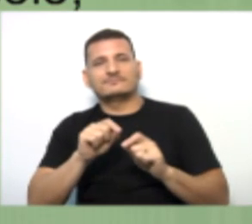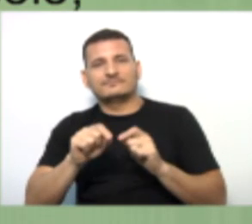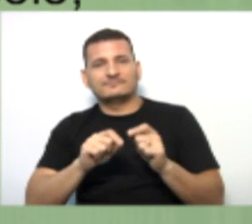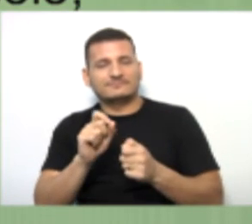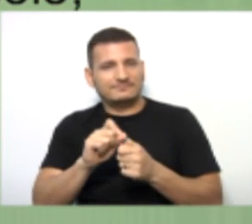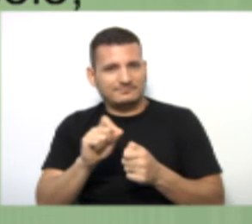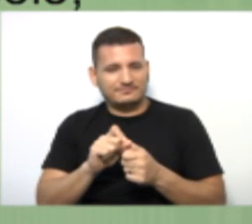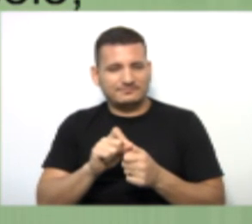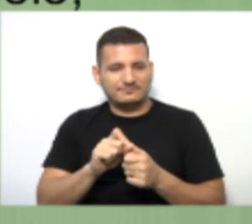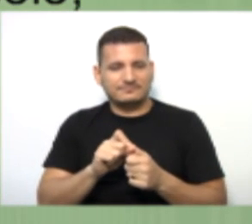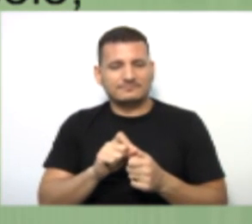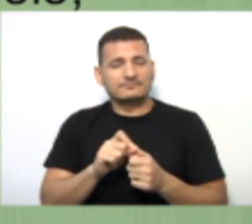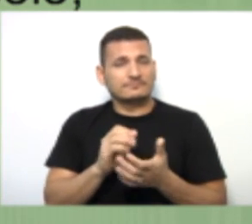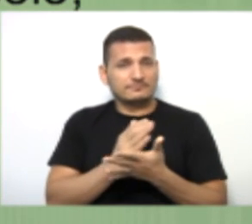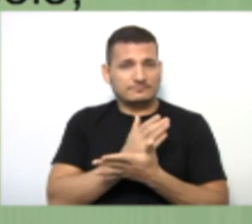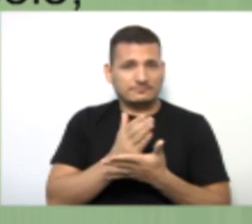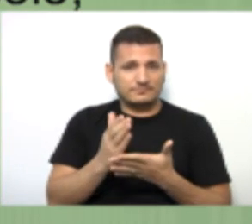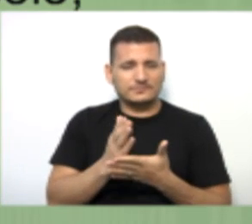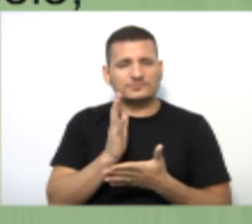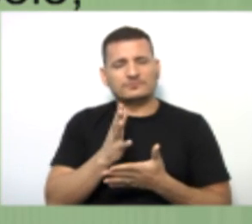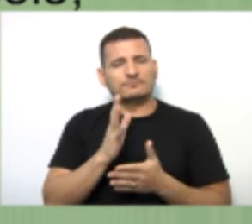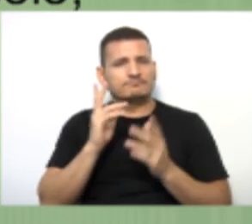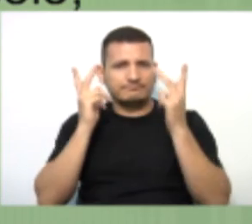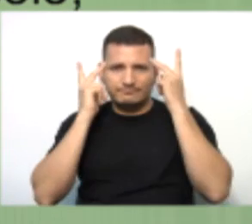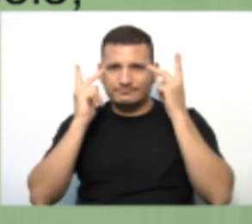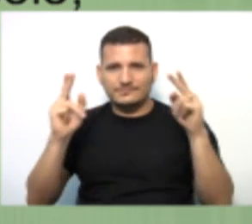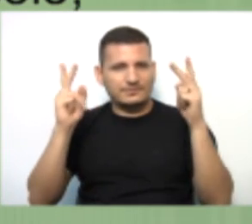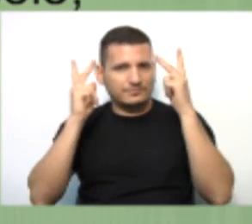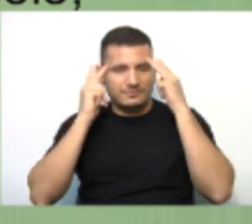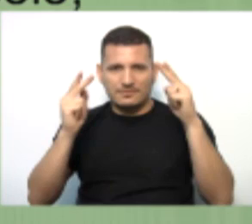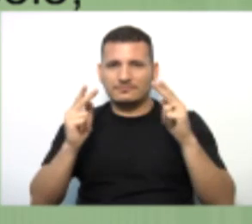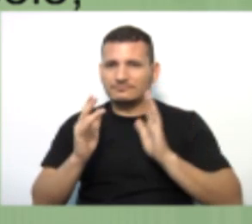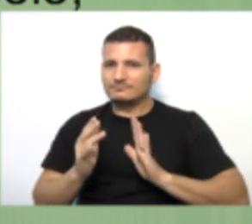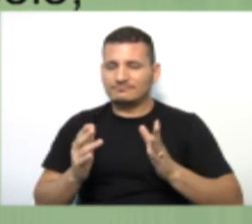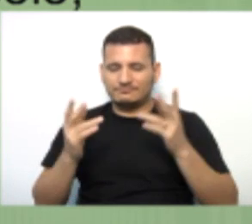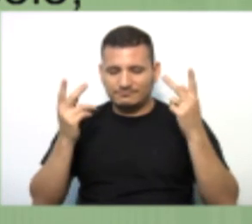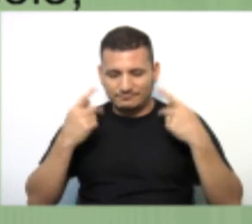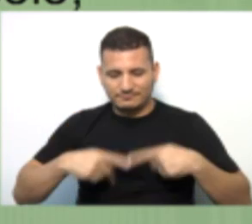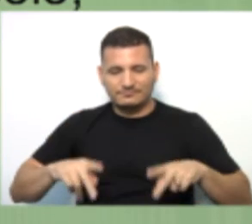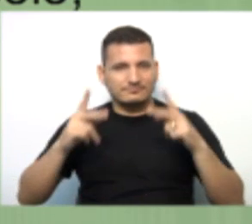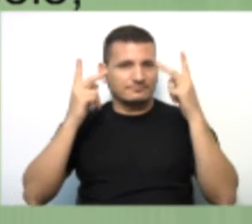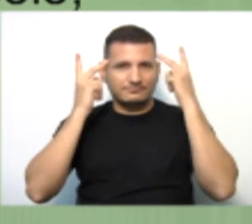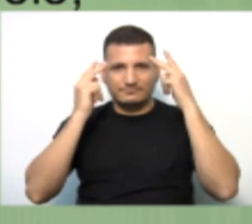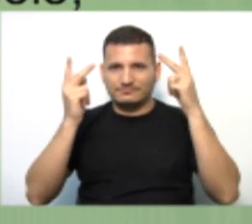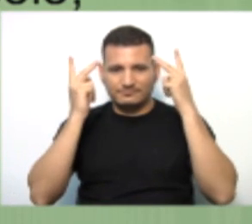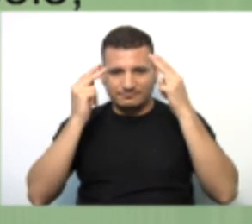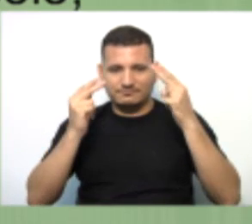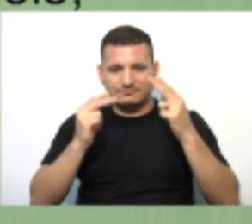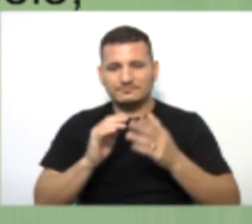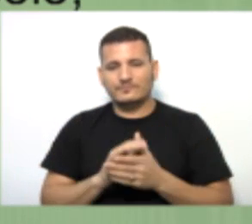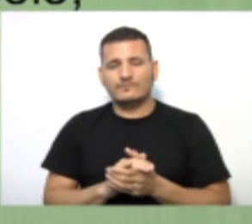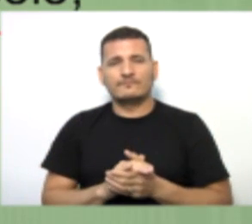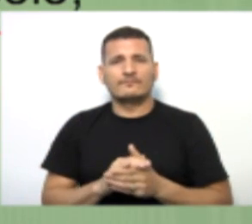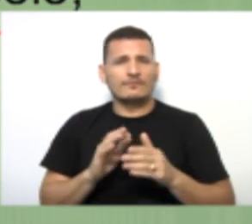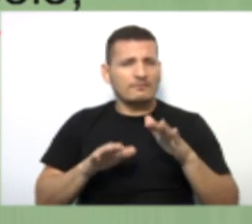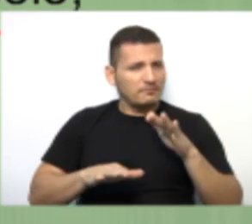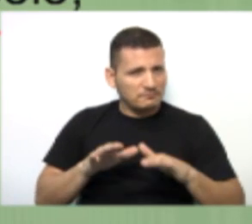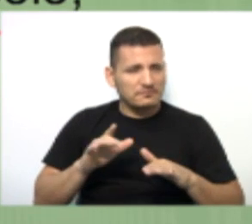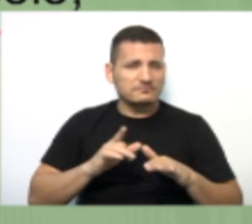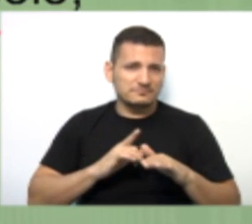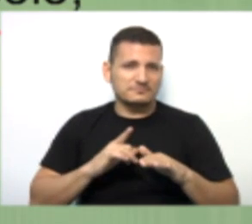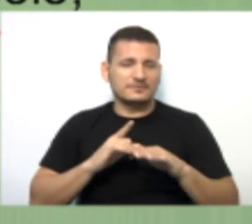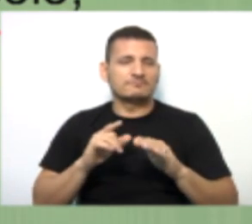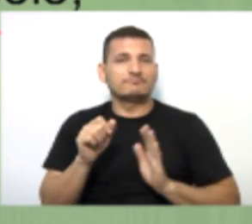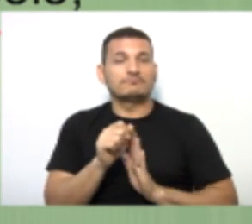seguir. Algumas delas já acontecem de forma automática. Algumas vezes existem quebras de protocolo, que